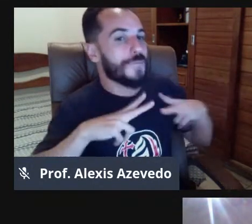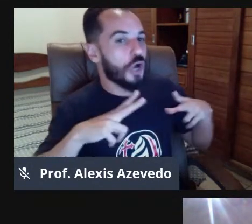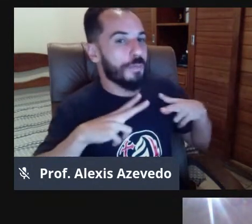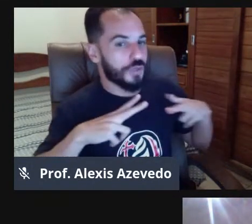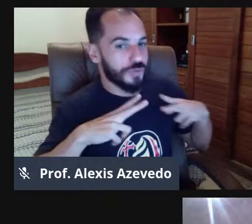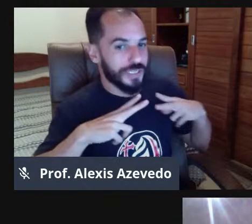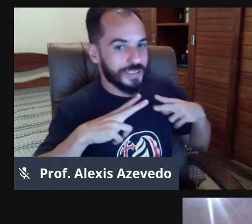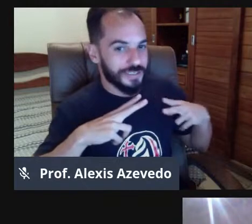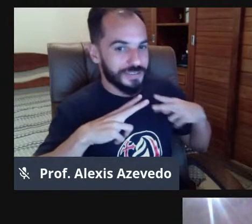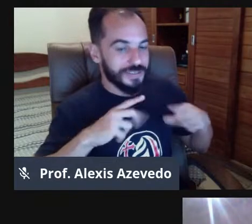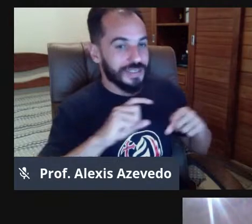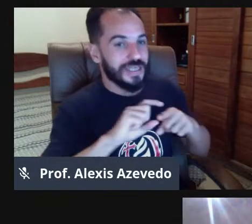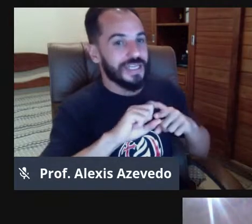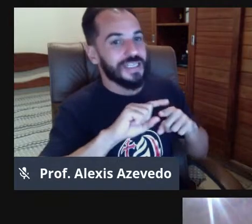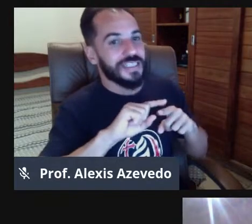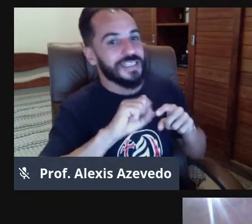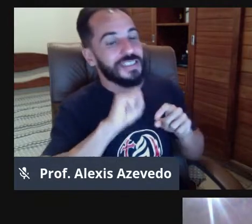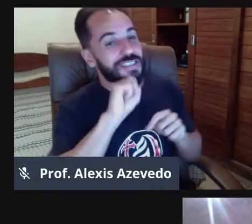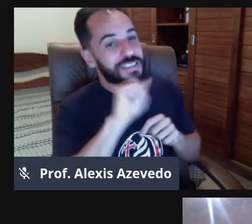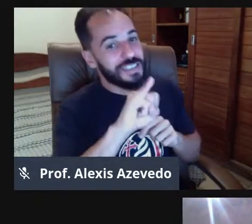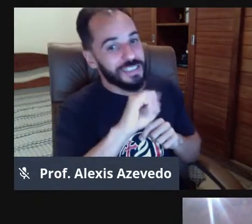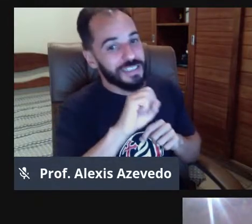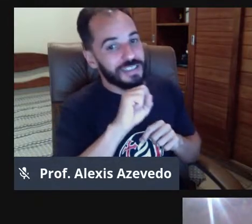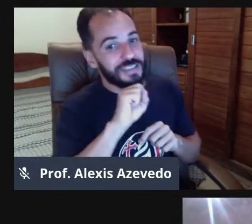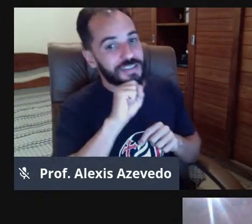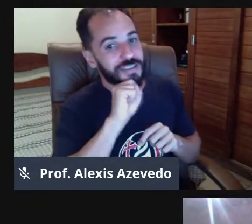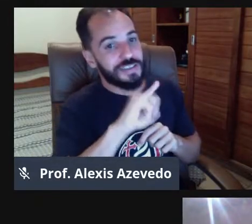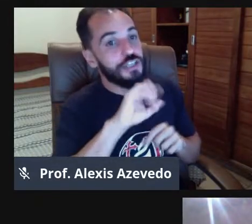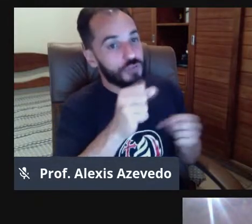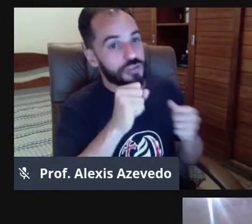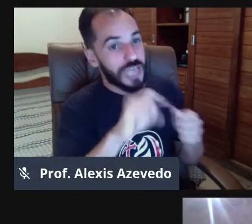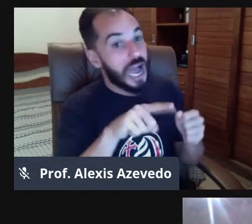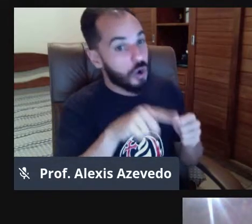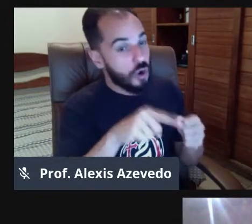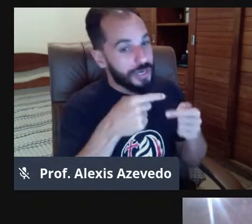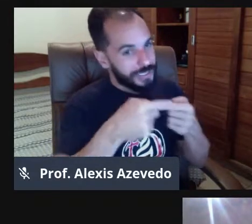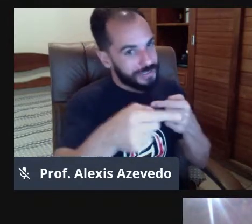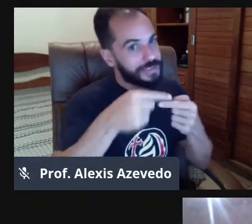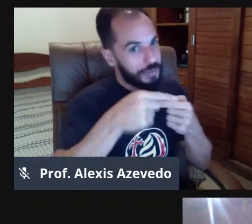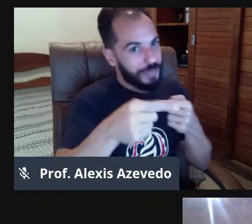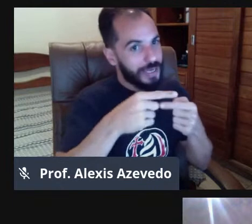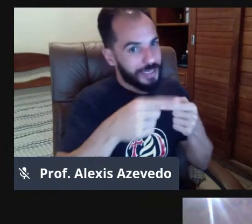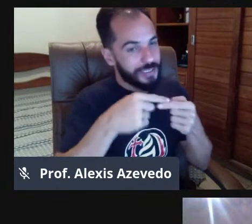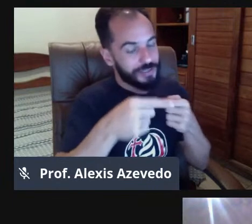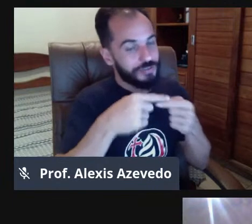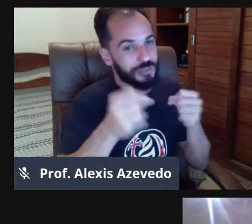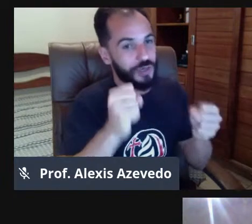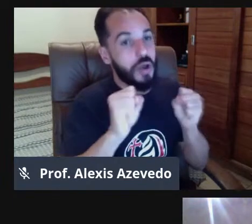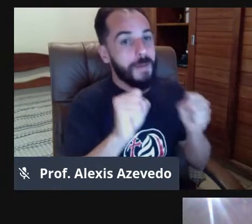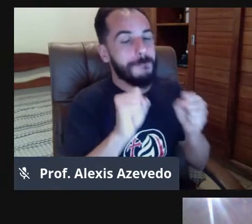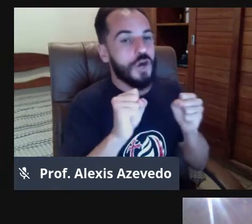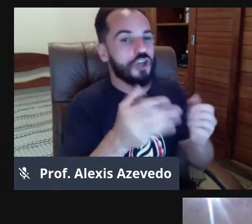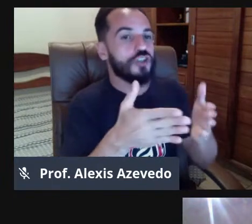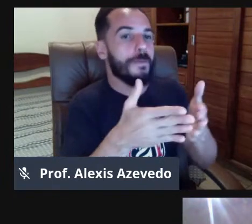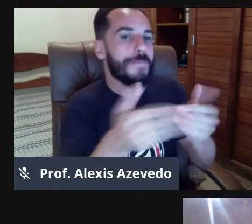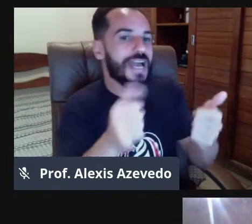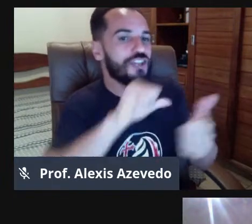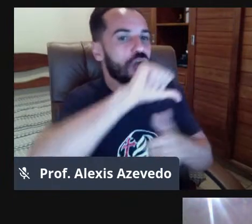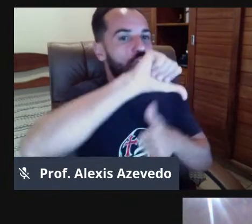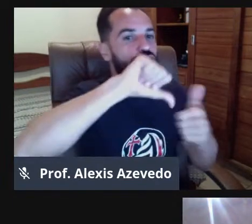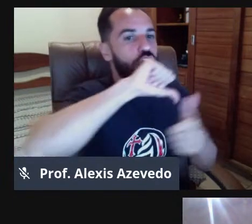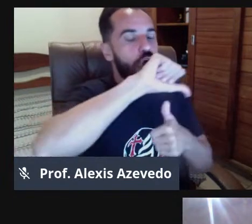ele estiver muito insatisfeito, agora é o momento dele pedir para trocar de turno. Então, entra lá no site, lê qual a